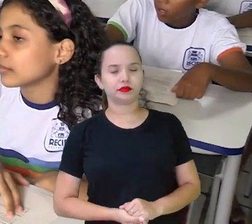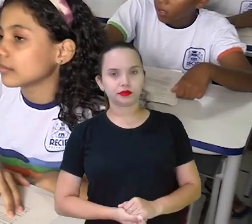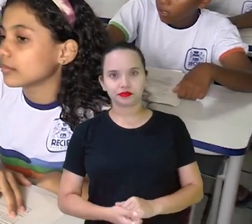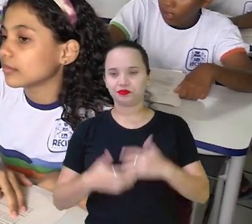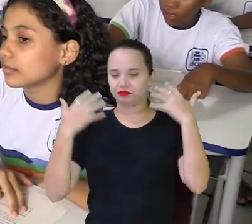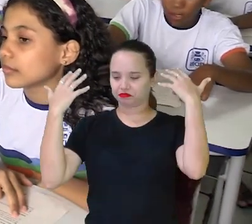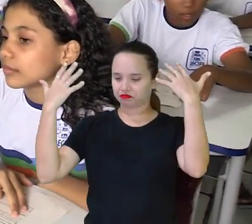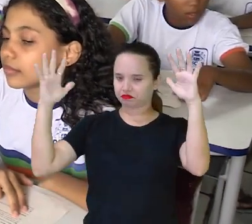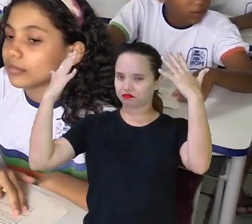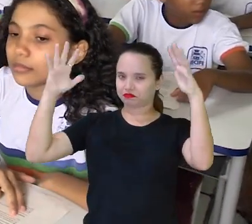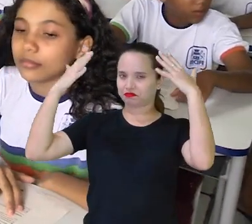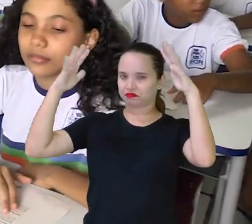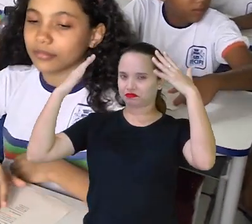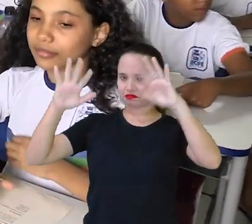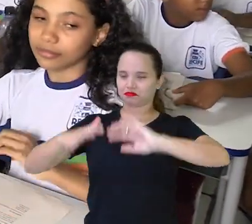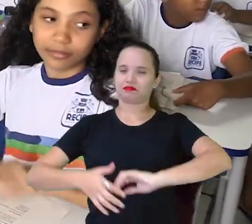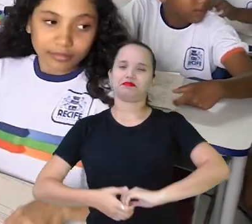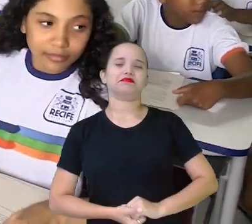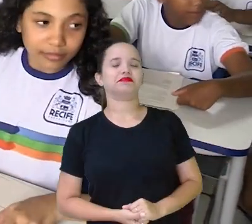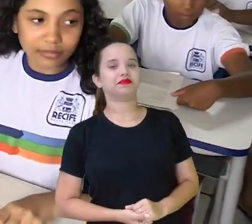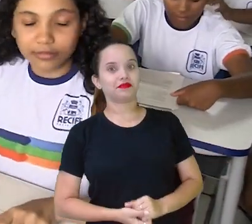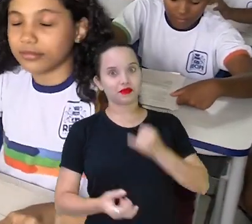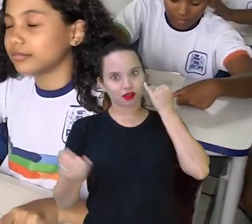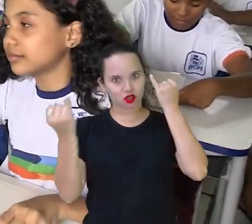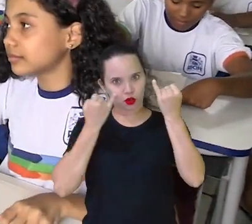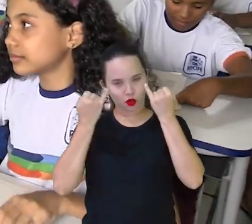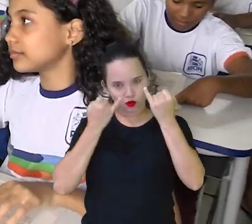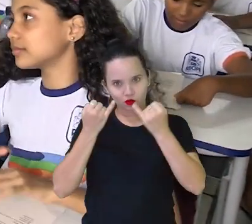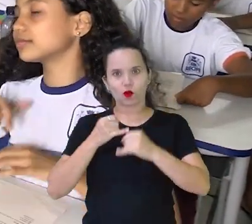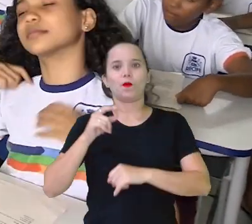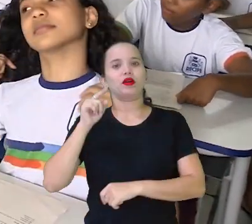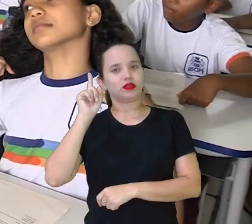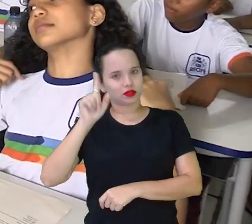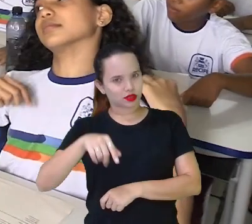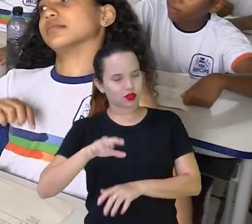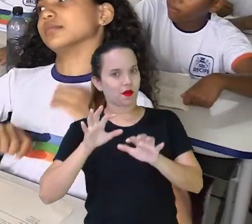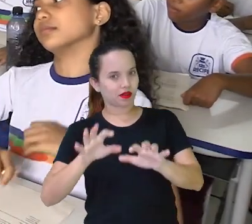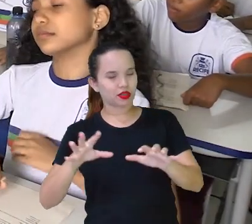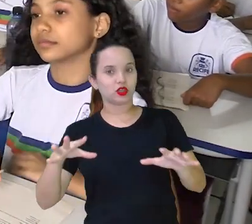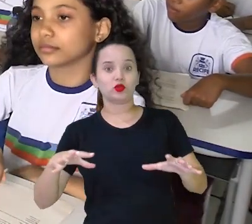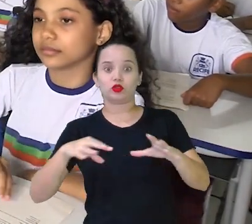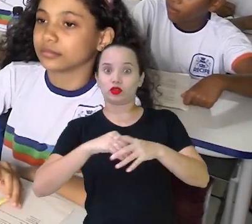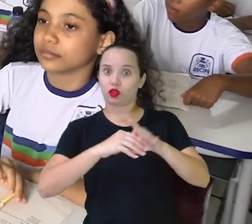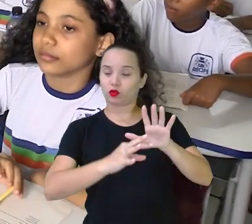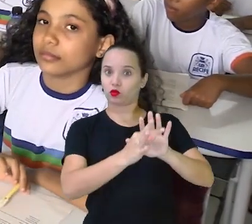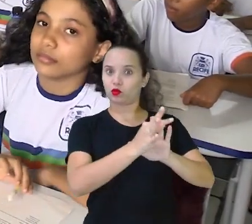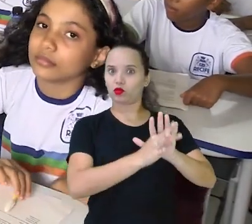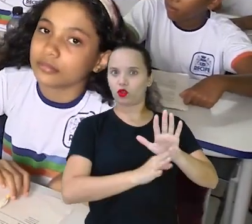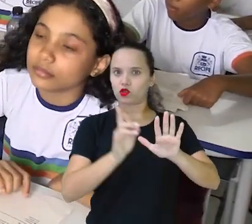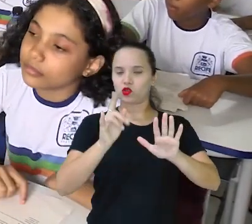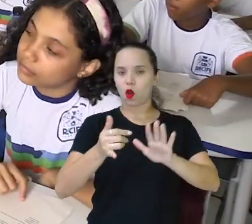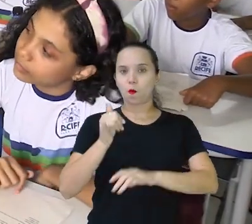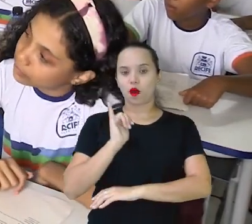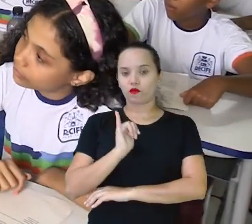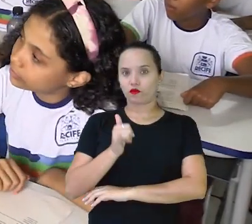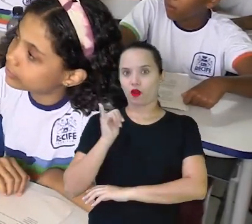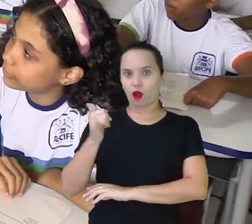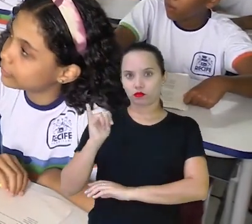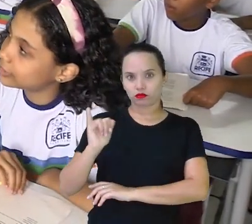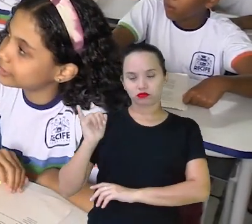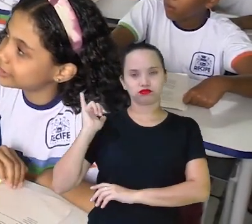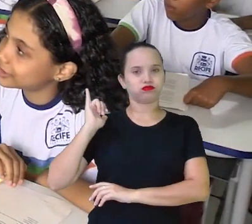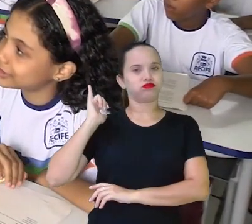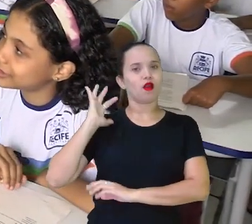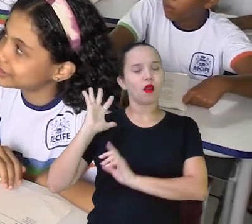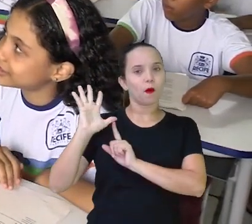Muito bem. É a informação ali, o que traz o texto aí, a fábula. Que ela achou